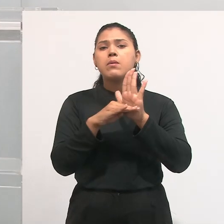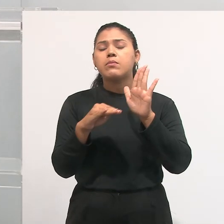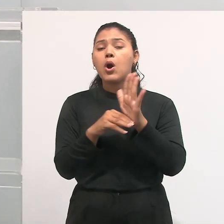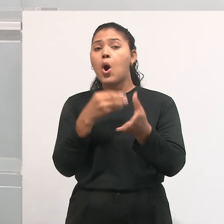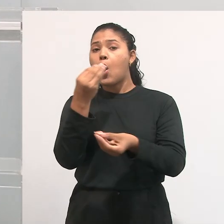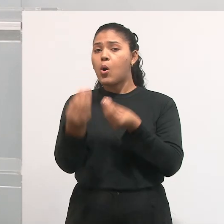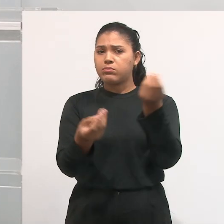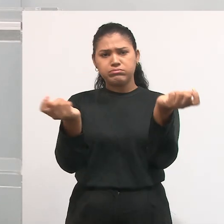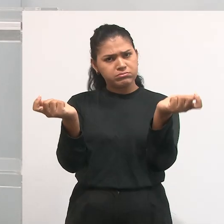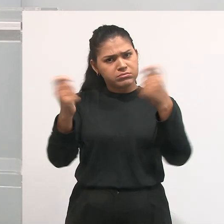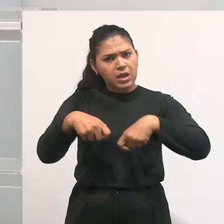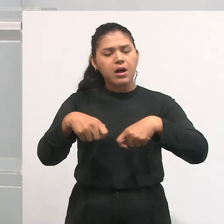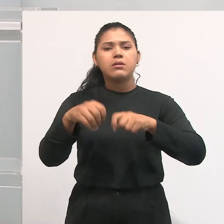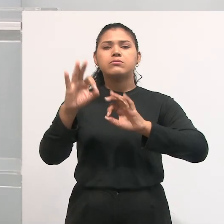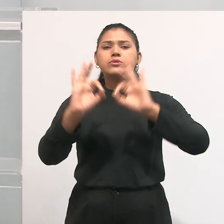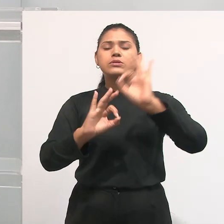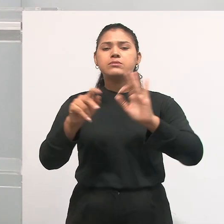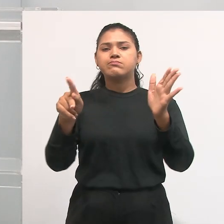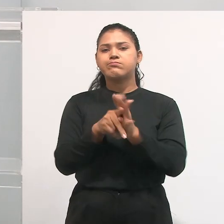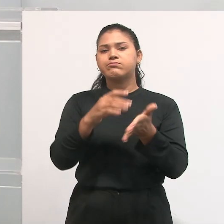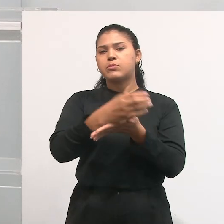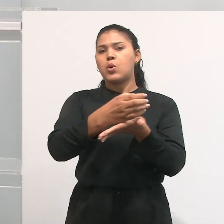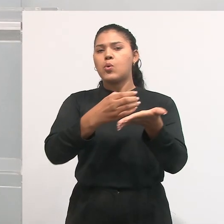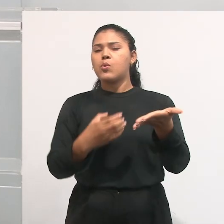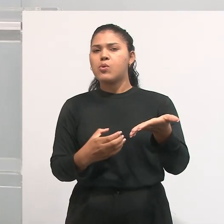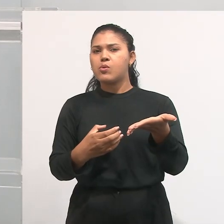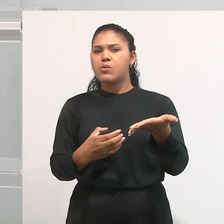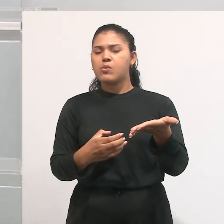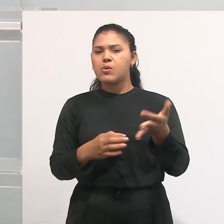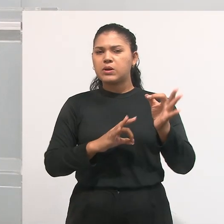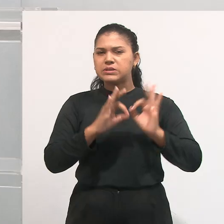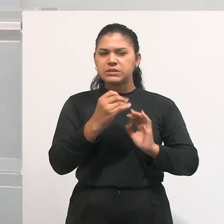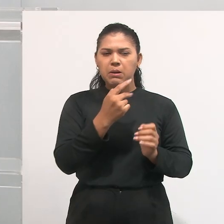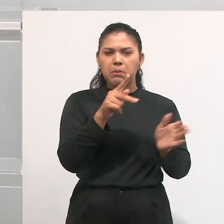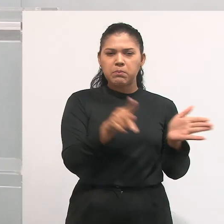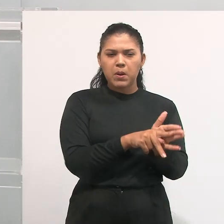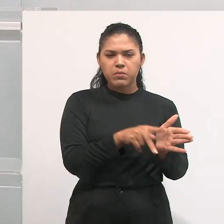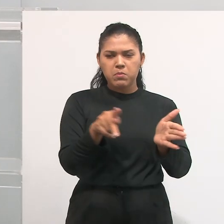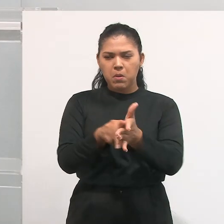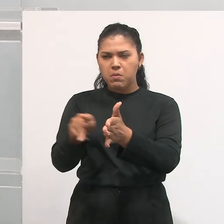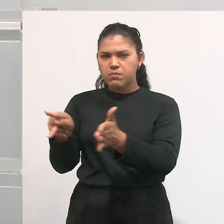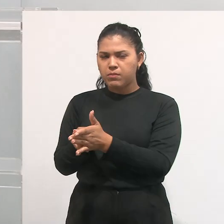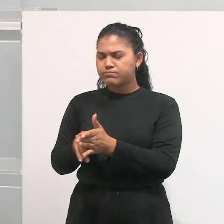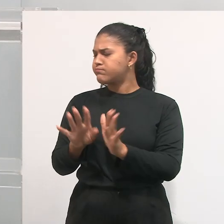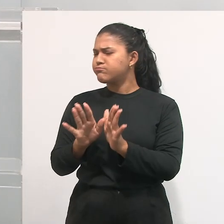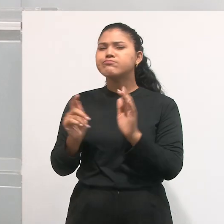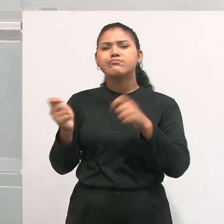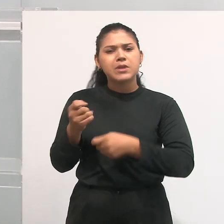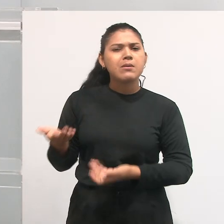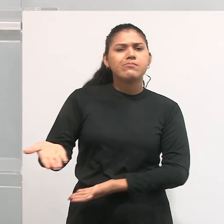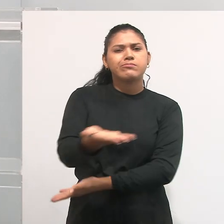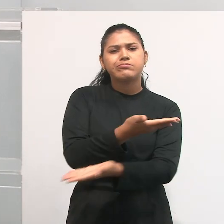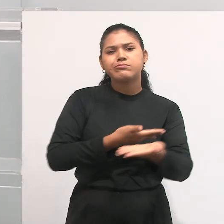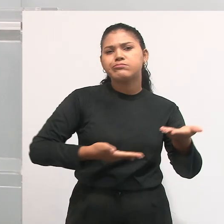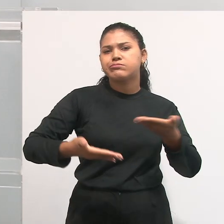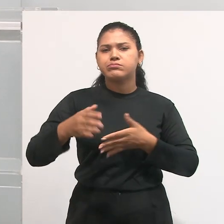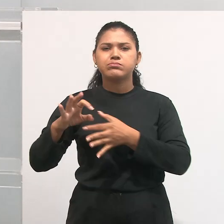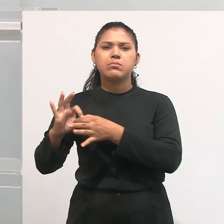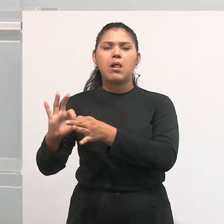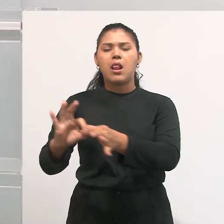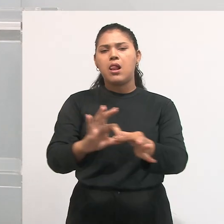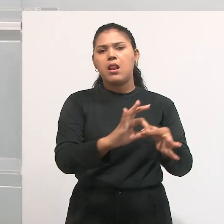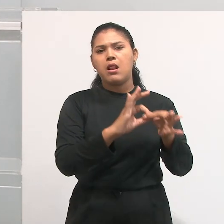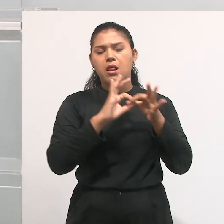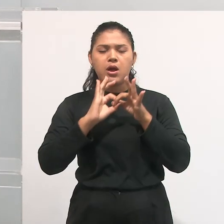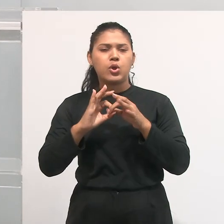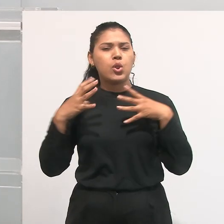o currículo, diferentemente de organizar ele só pelas disciplinas, mas numa proposta de conexão entre